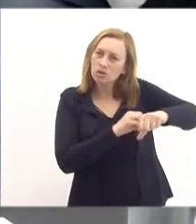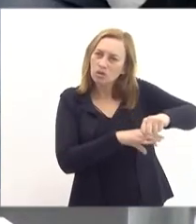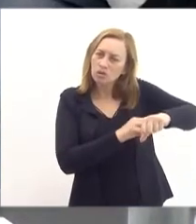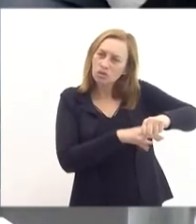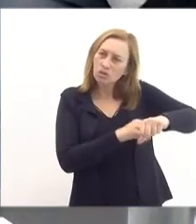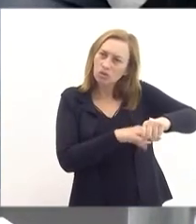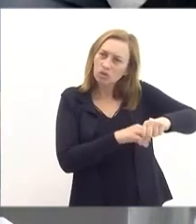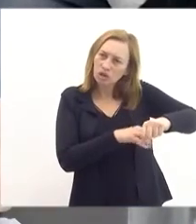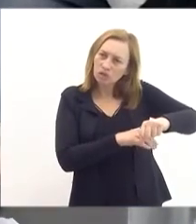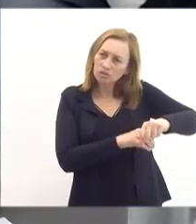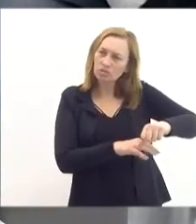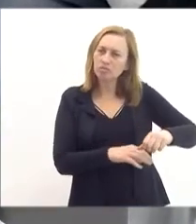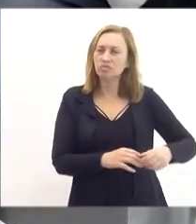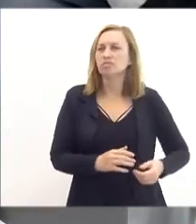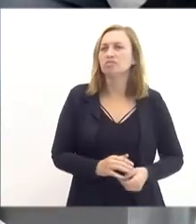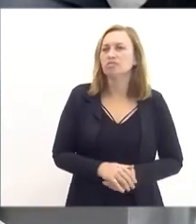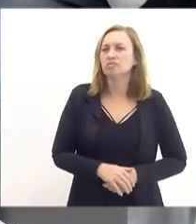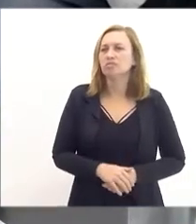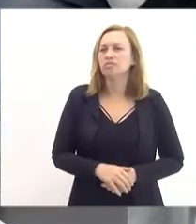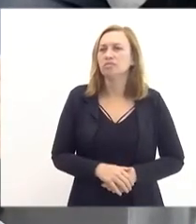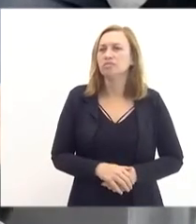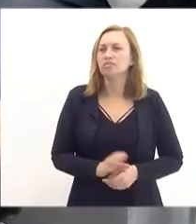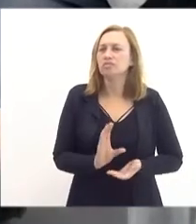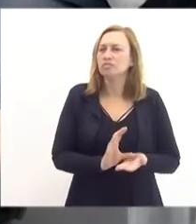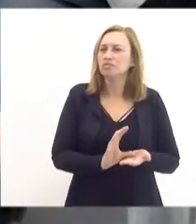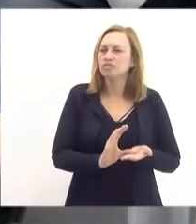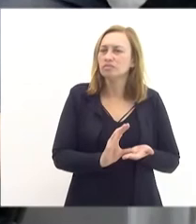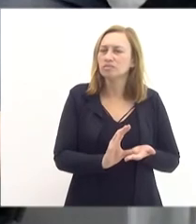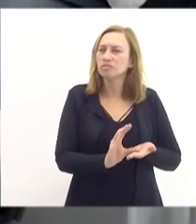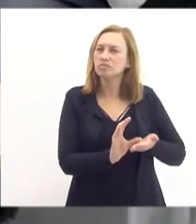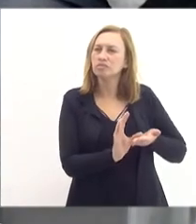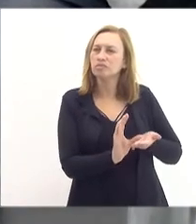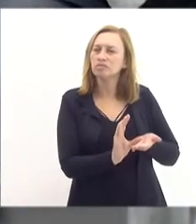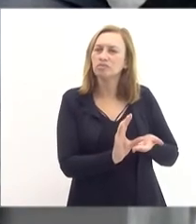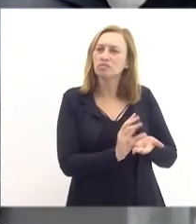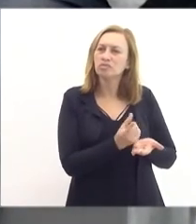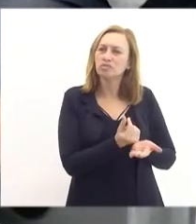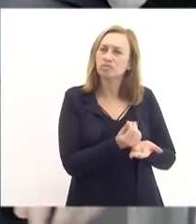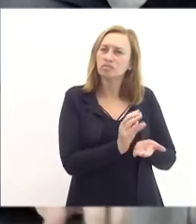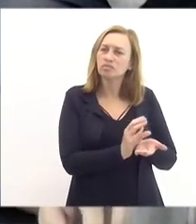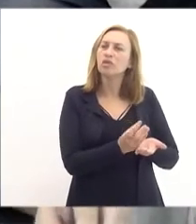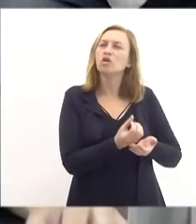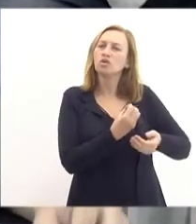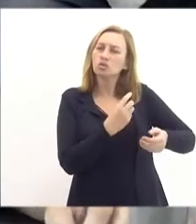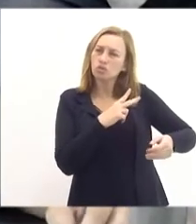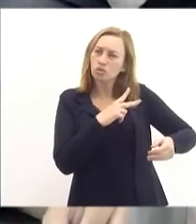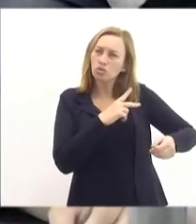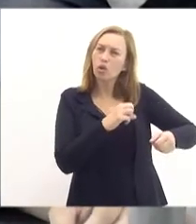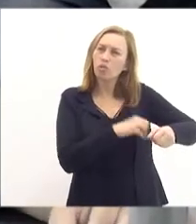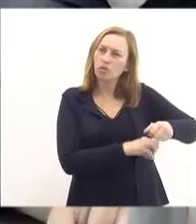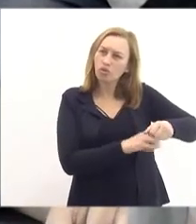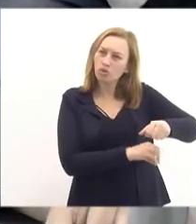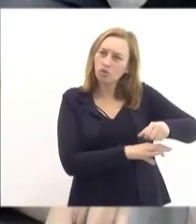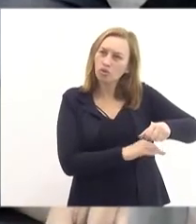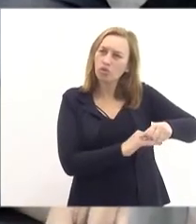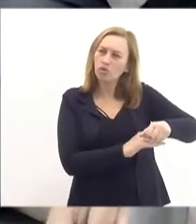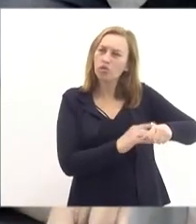longo prazo, serão receitas do próprio fundo. Só que isso já estava sendo